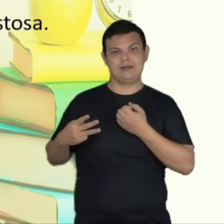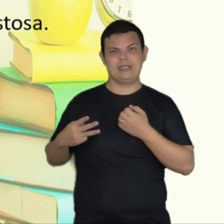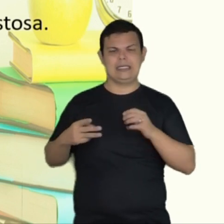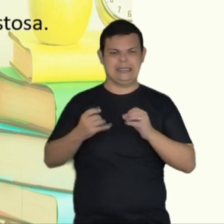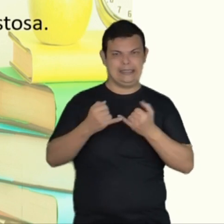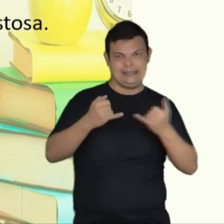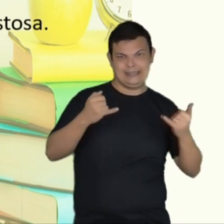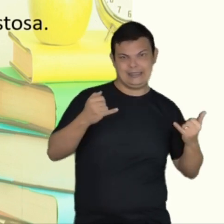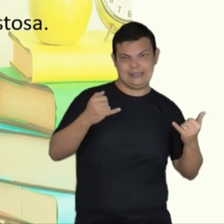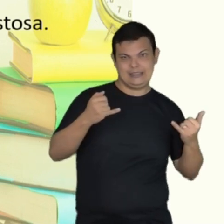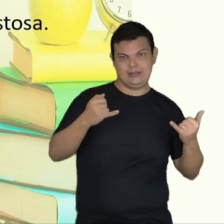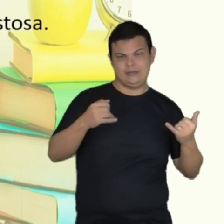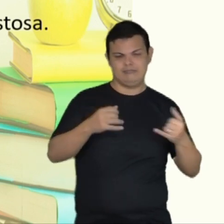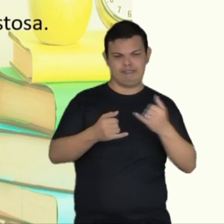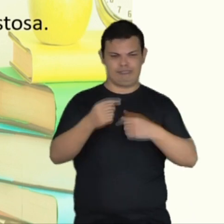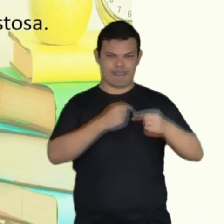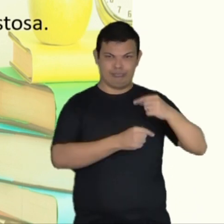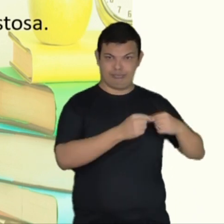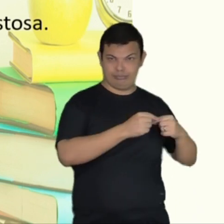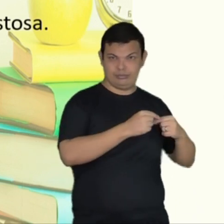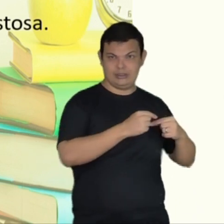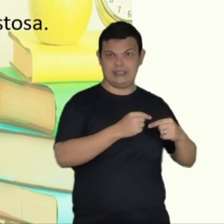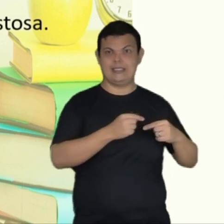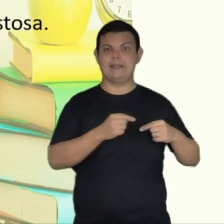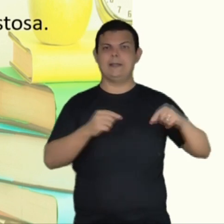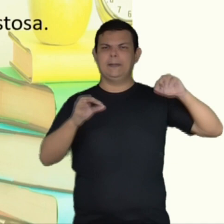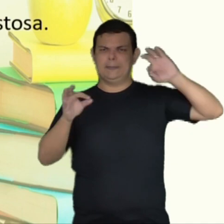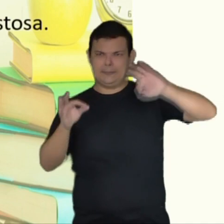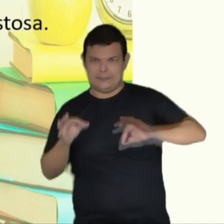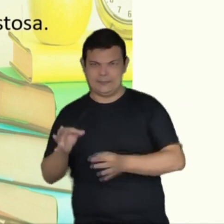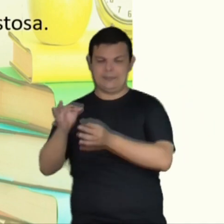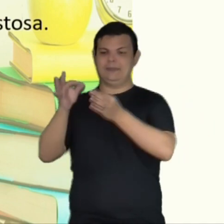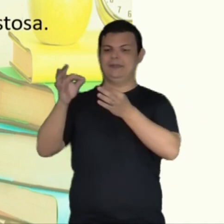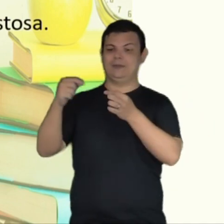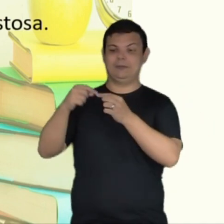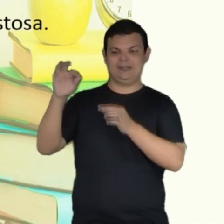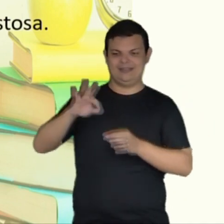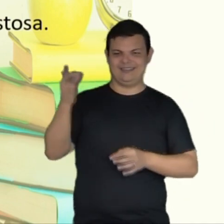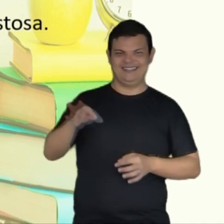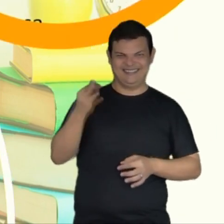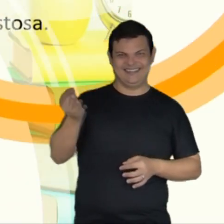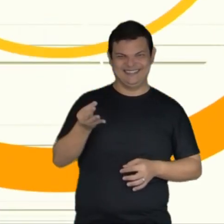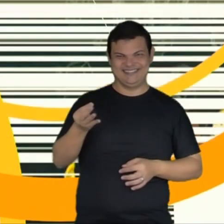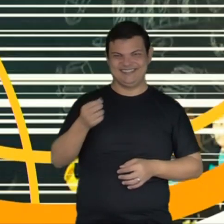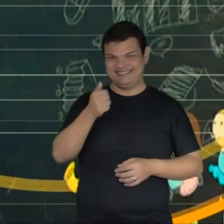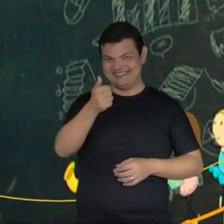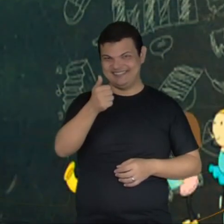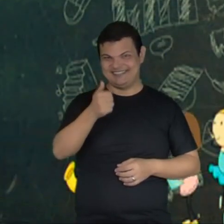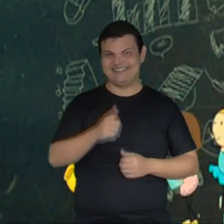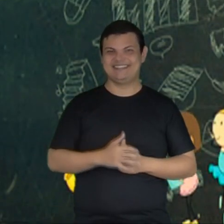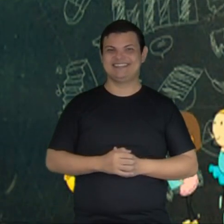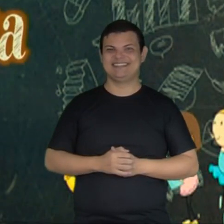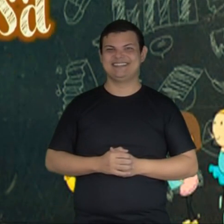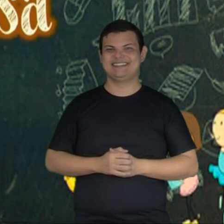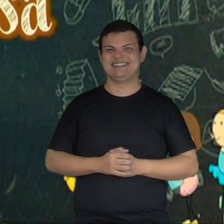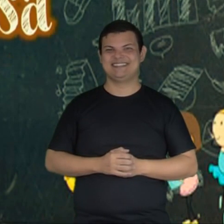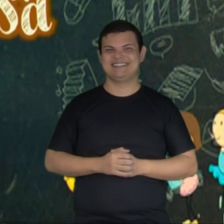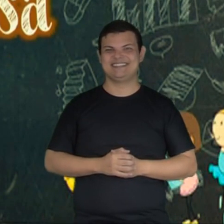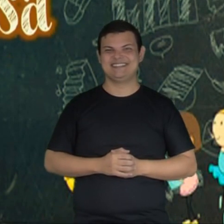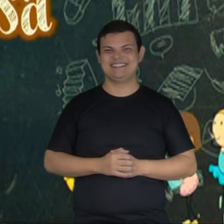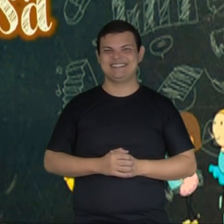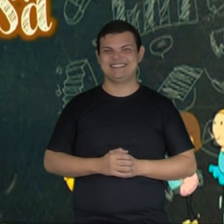linha, que rima com desalinha, e mergulha, que rima com agulha. Beleza, galera?